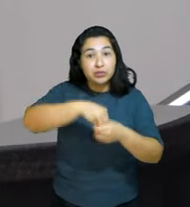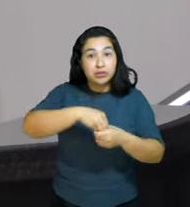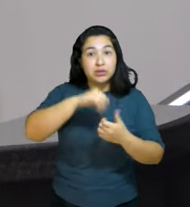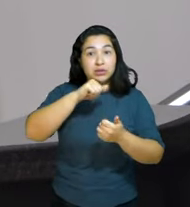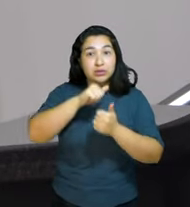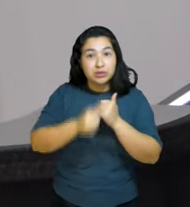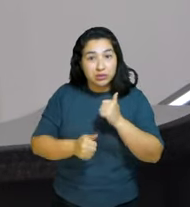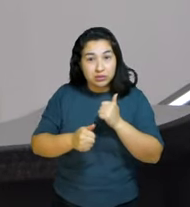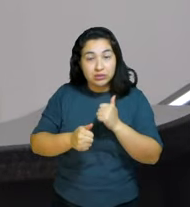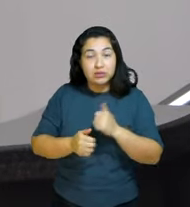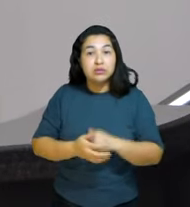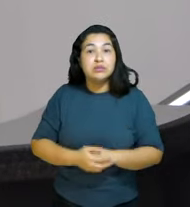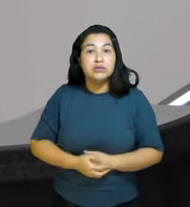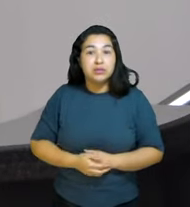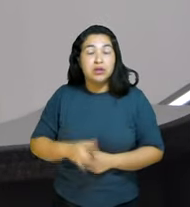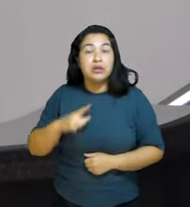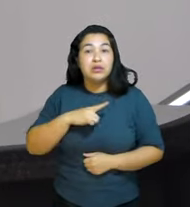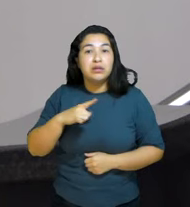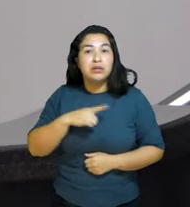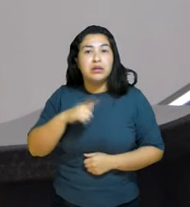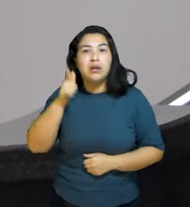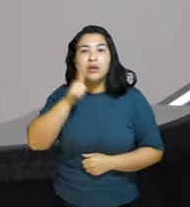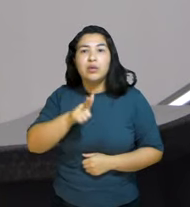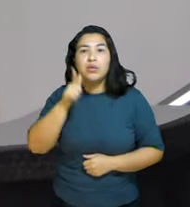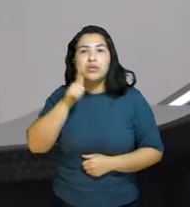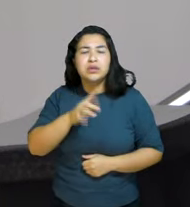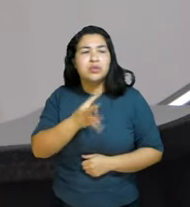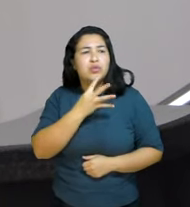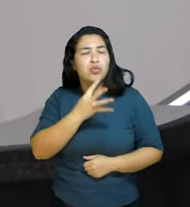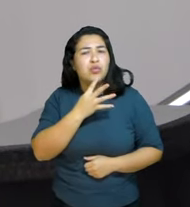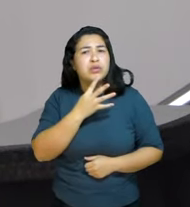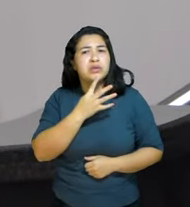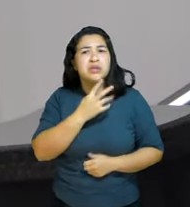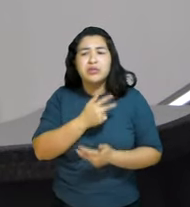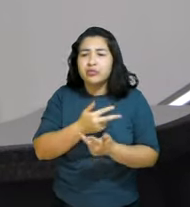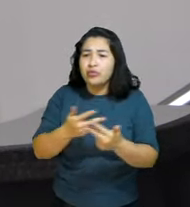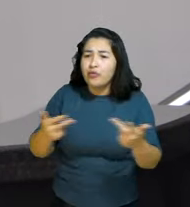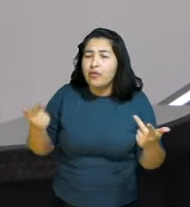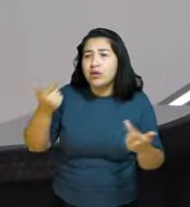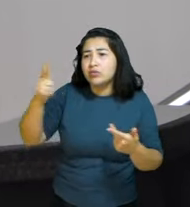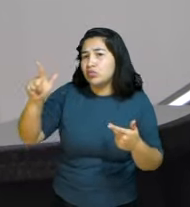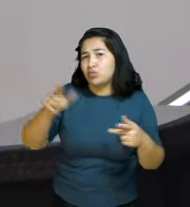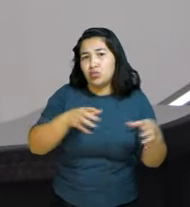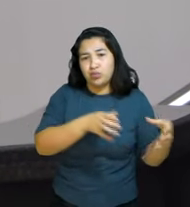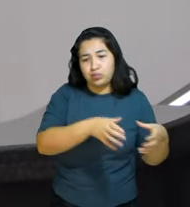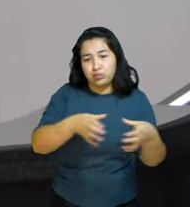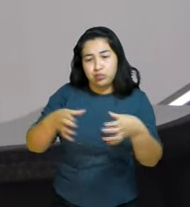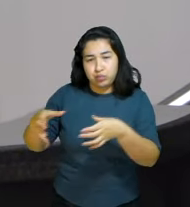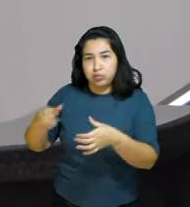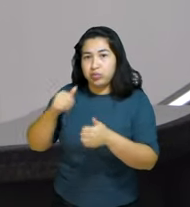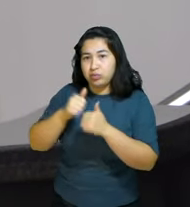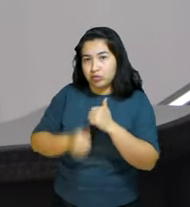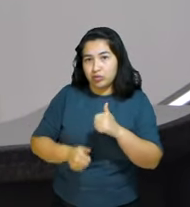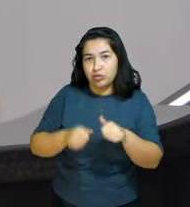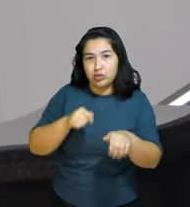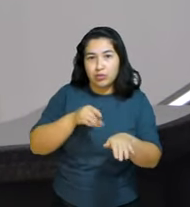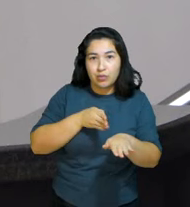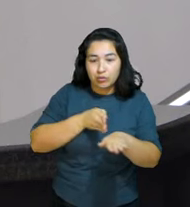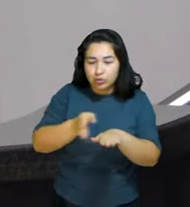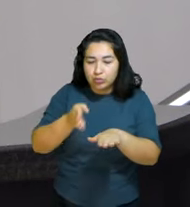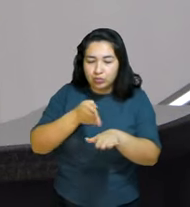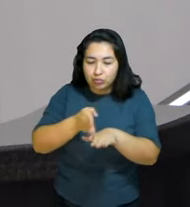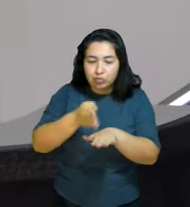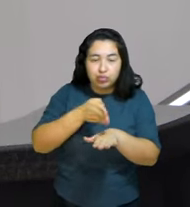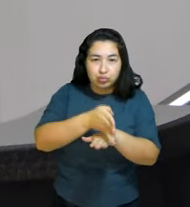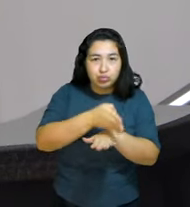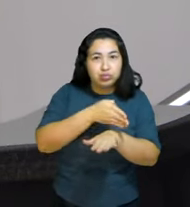atletismo, nós tivemos a oportunidade de conhecer diversas outras modalidades, principalmente nos OLESC,